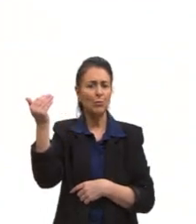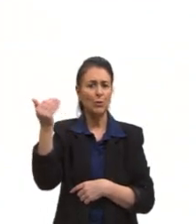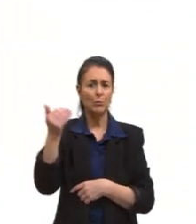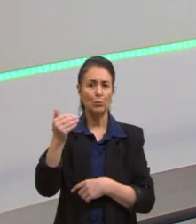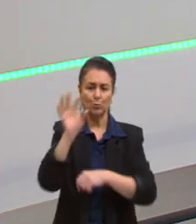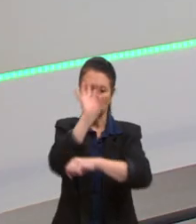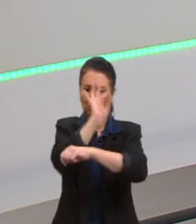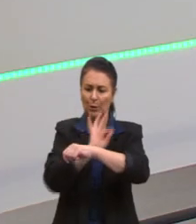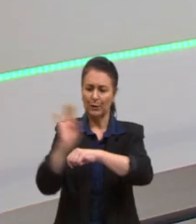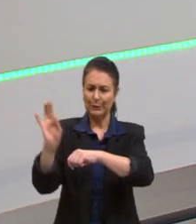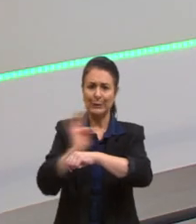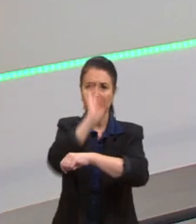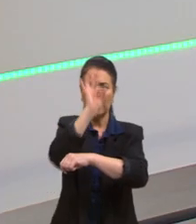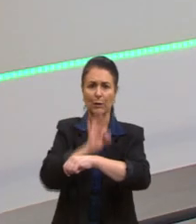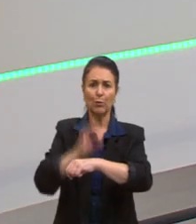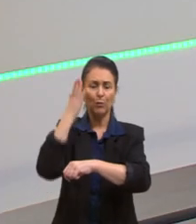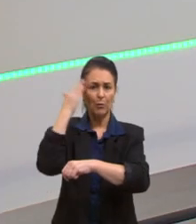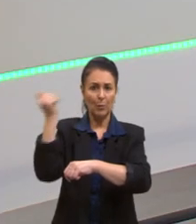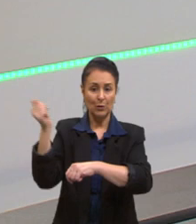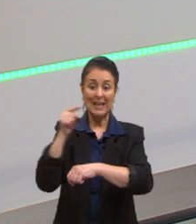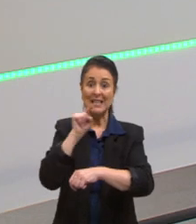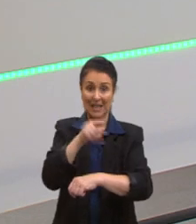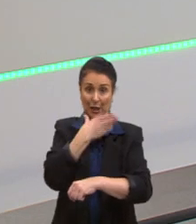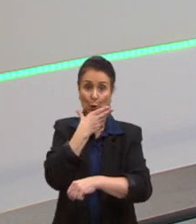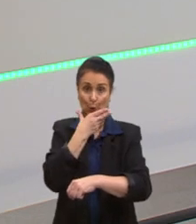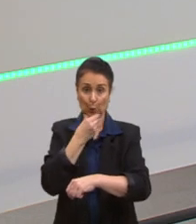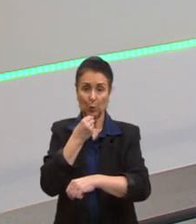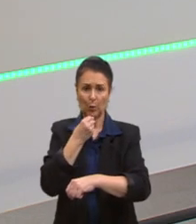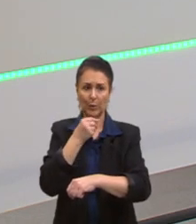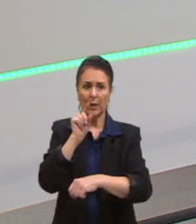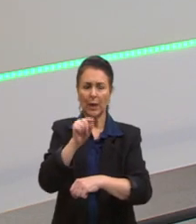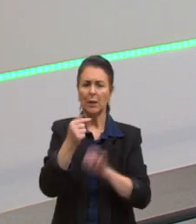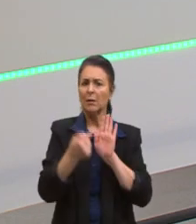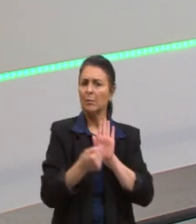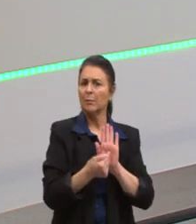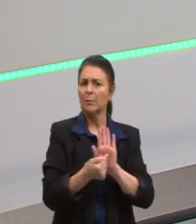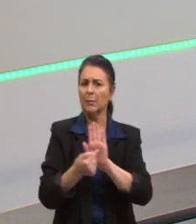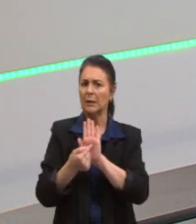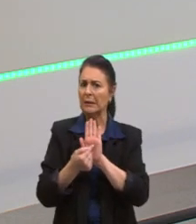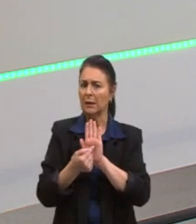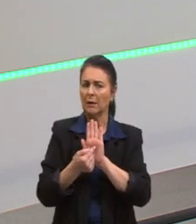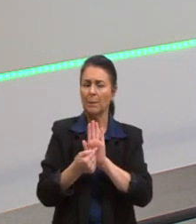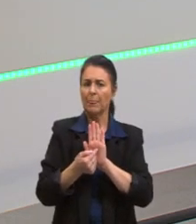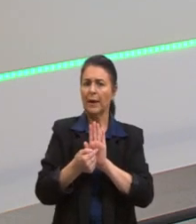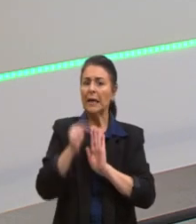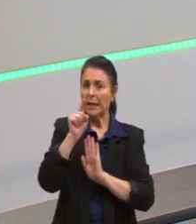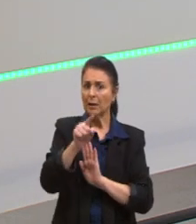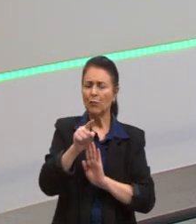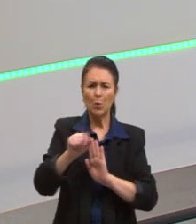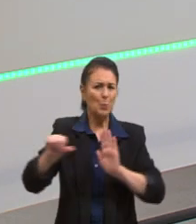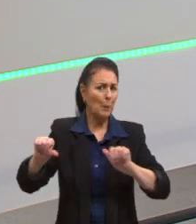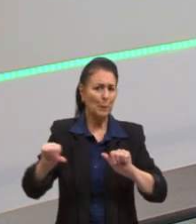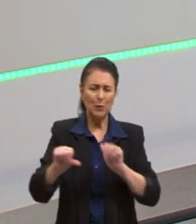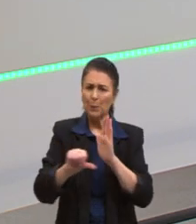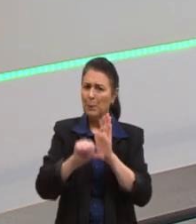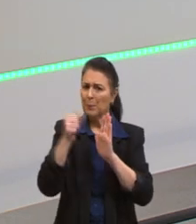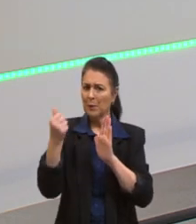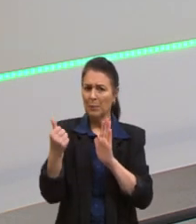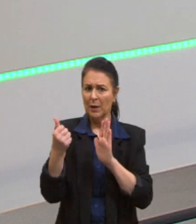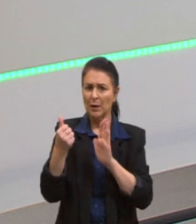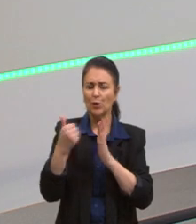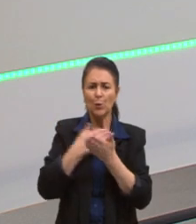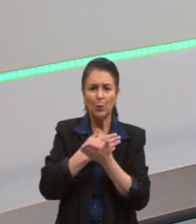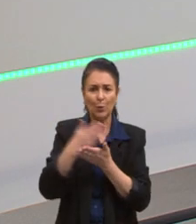arquiteto certo e este arquiteto ele apresenta vamos pra Pioneiros desculpe pioneiros